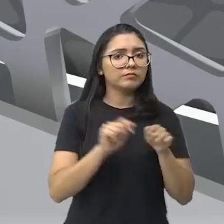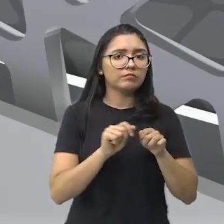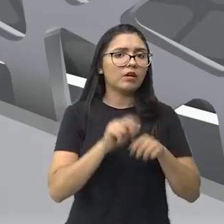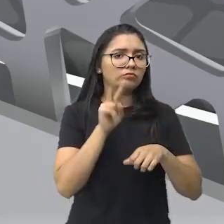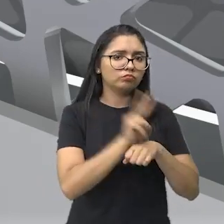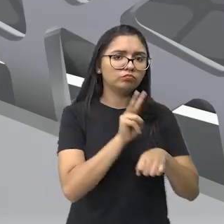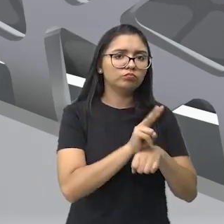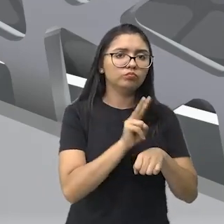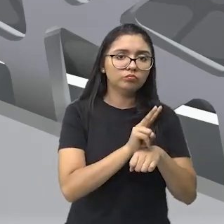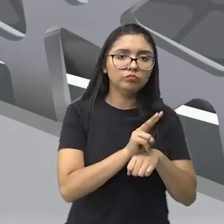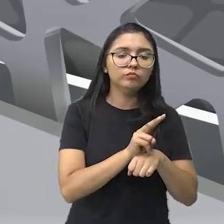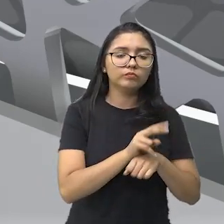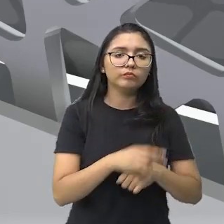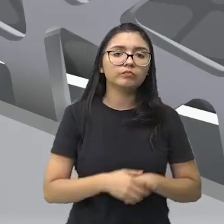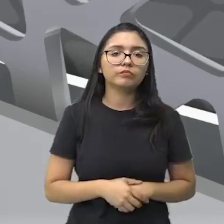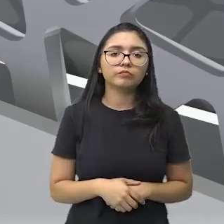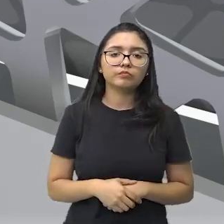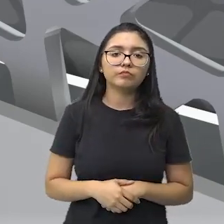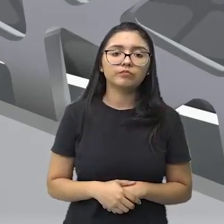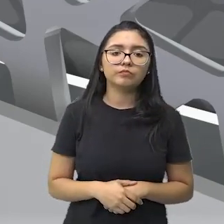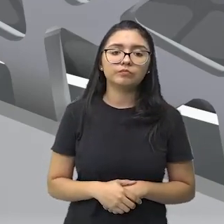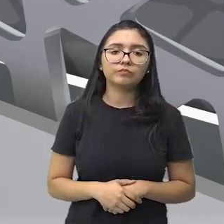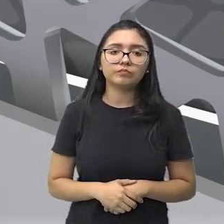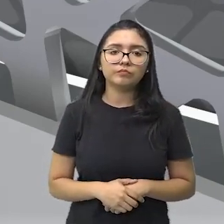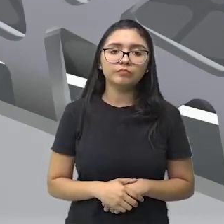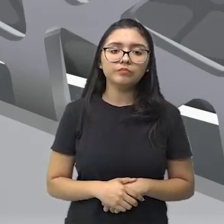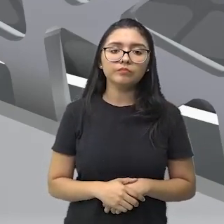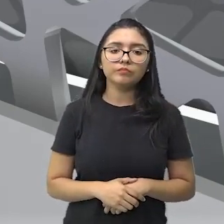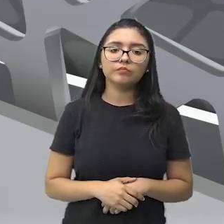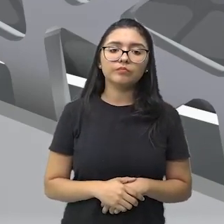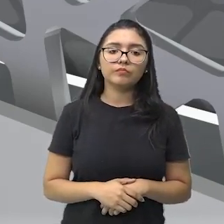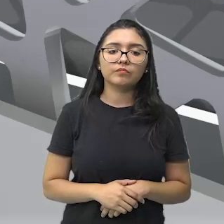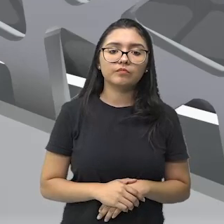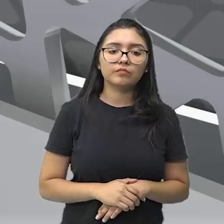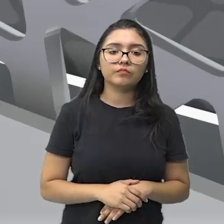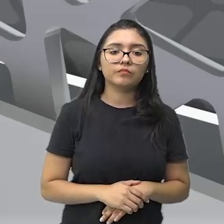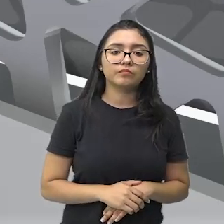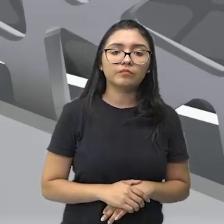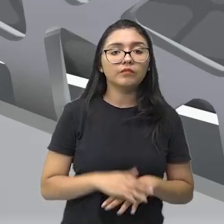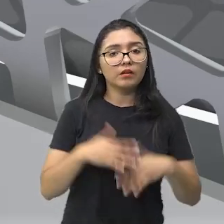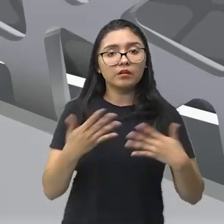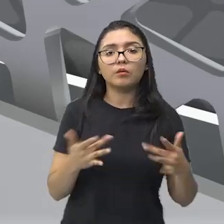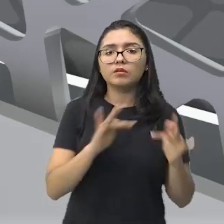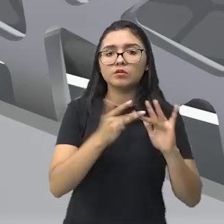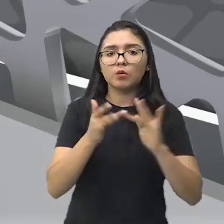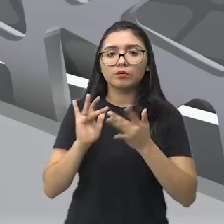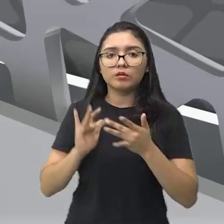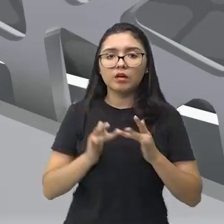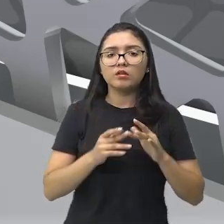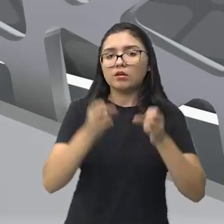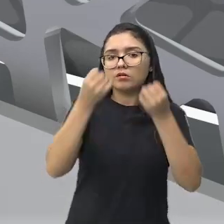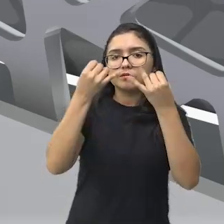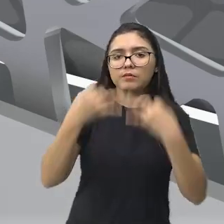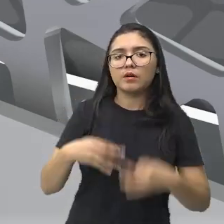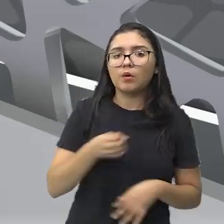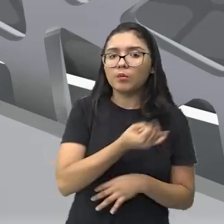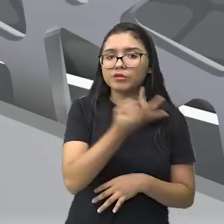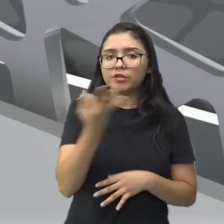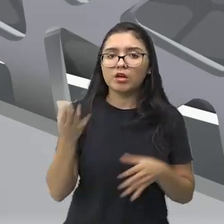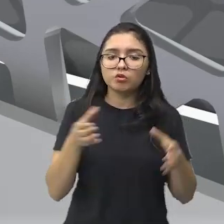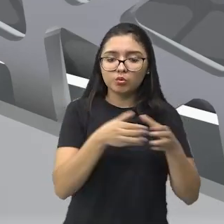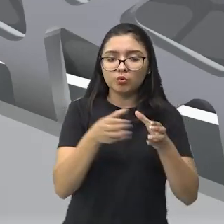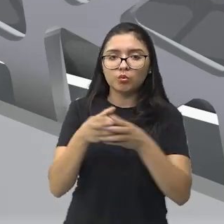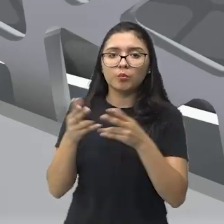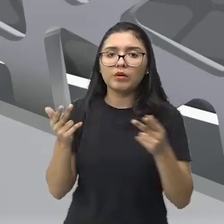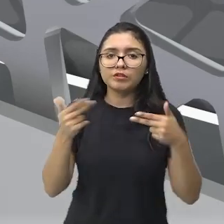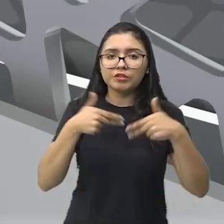isso com apropriação, não é verdade? Então, dentro desse contexto, nós falamos aí da quantidade de etnias